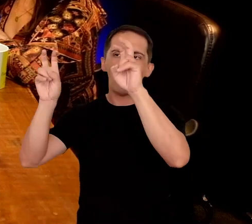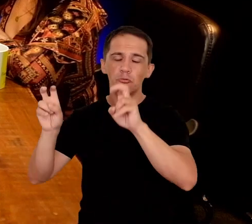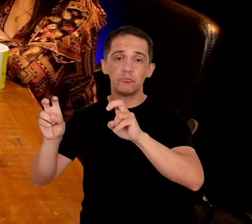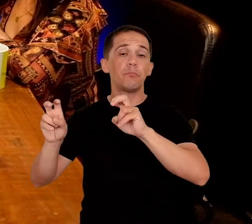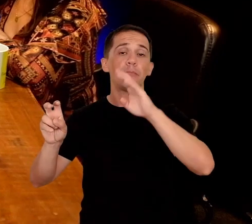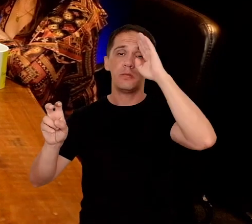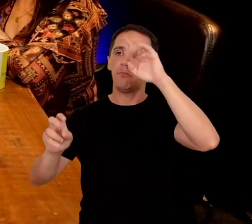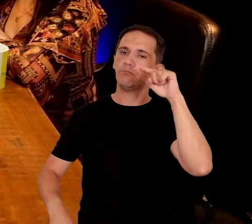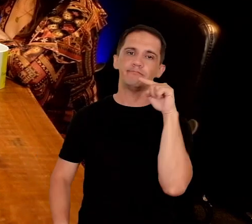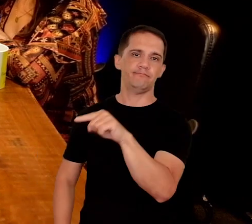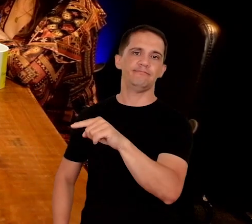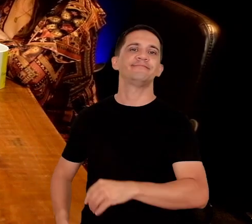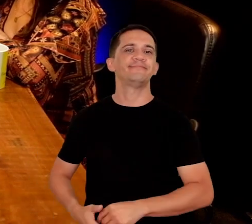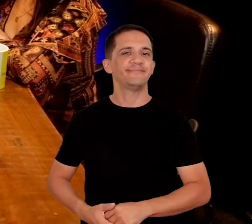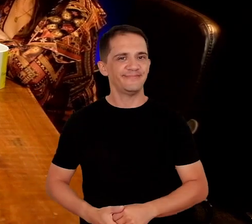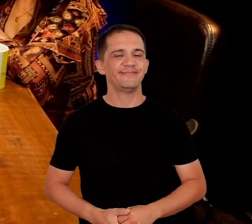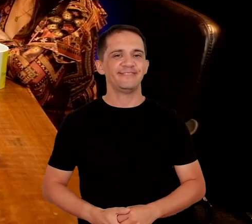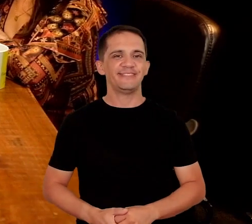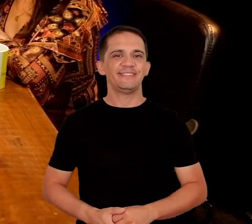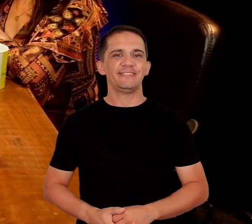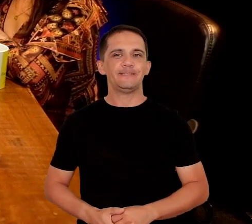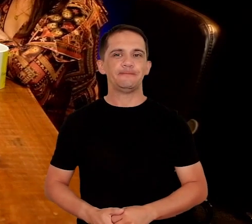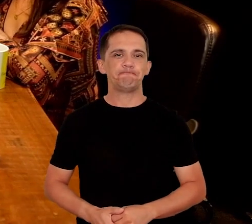enfim, de qualquer assunto para surdos é lá, né.